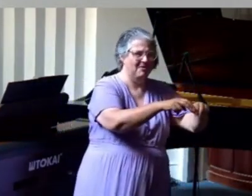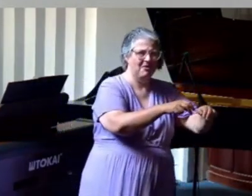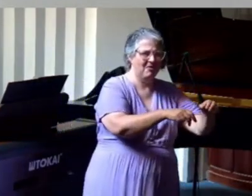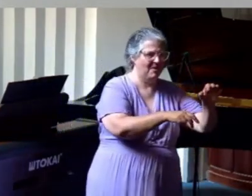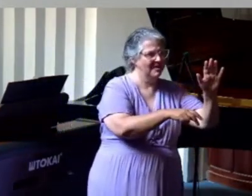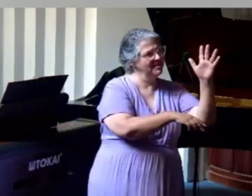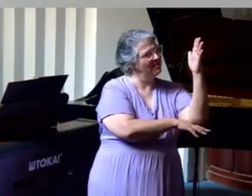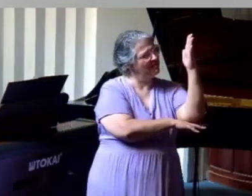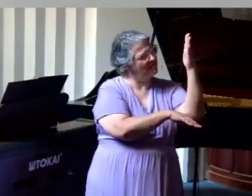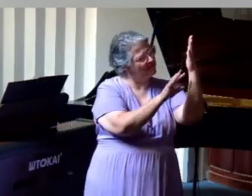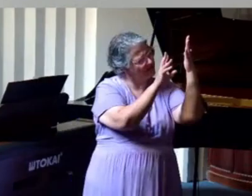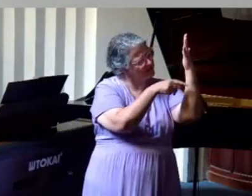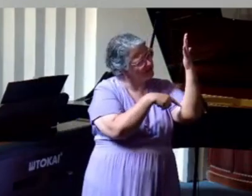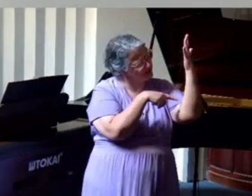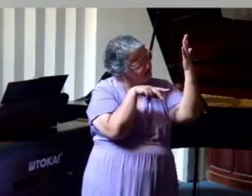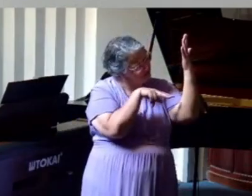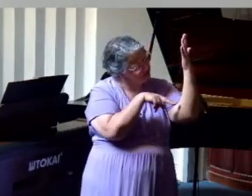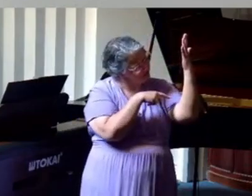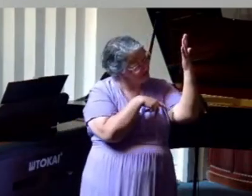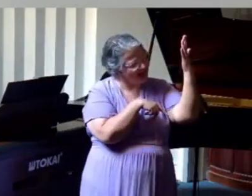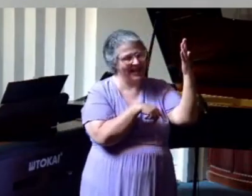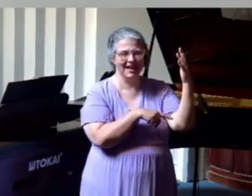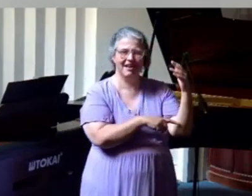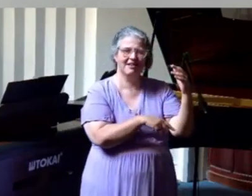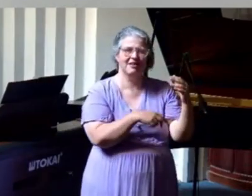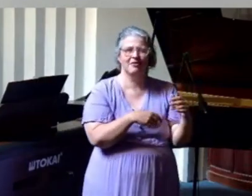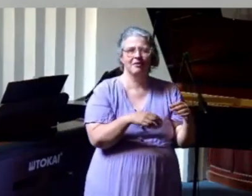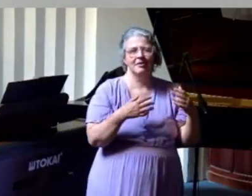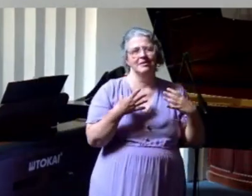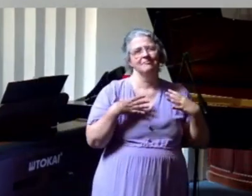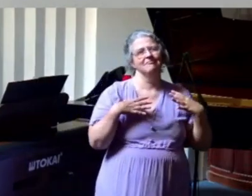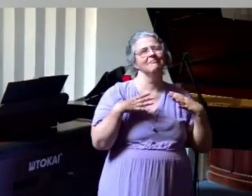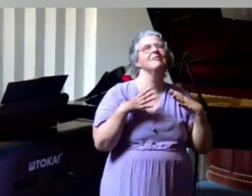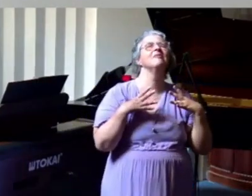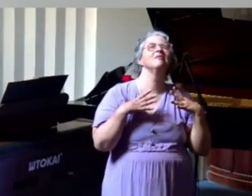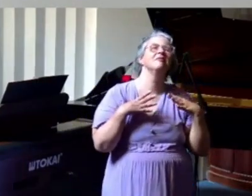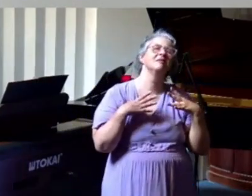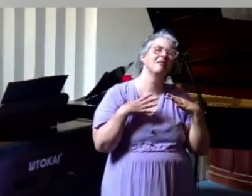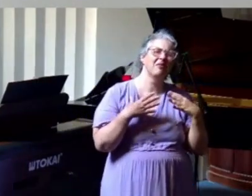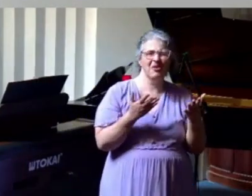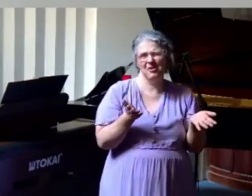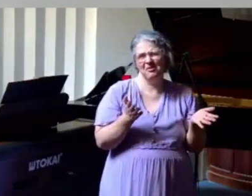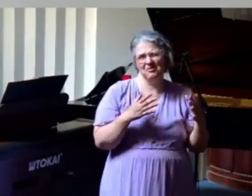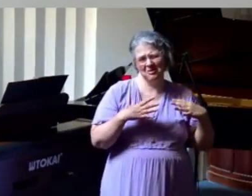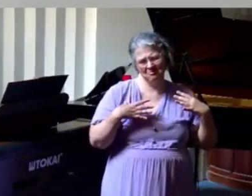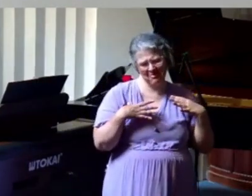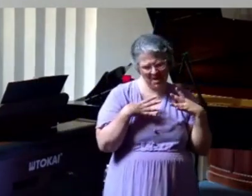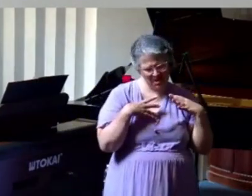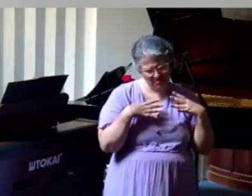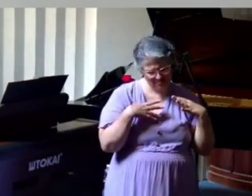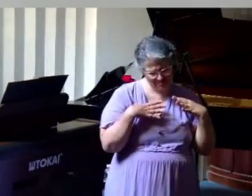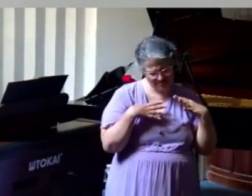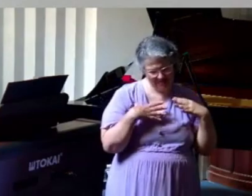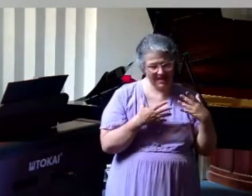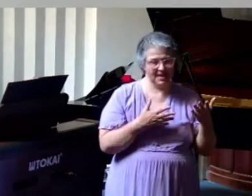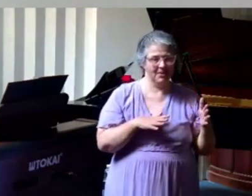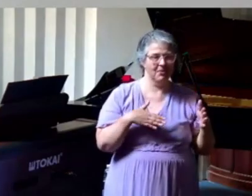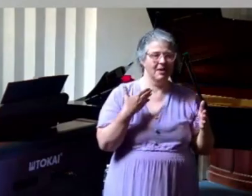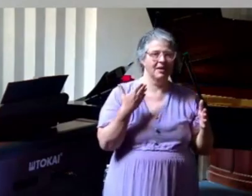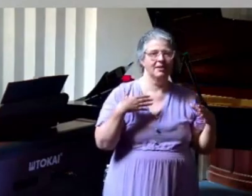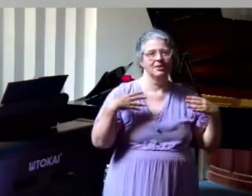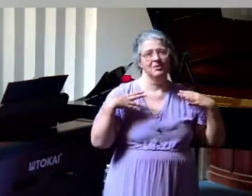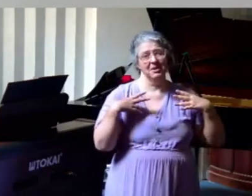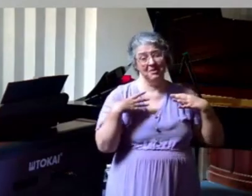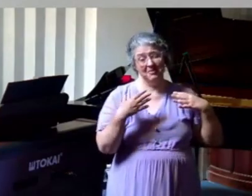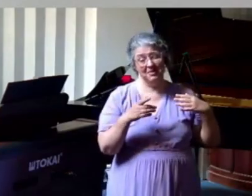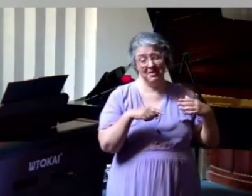um pouco, não preciso chegar agora. Enquanto eu dou uma descansadinha, daqui a pouco